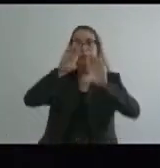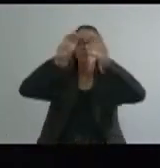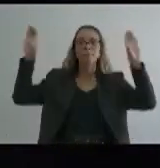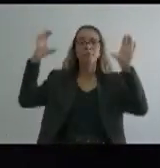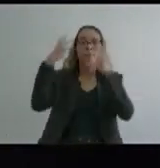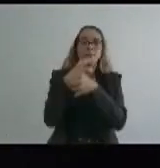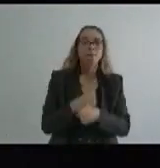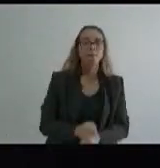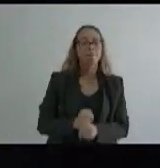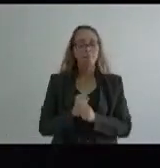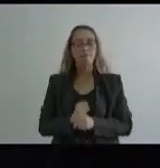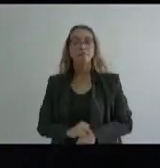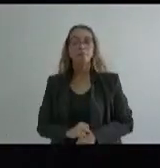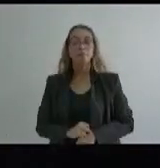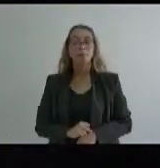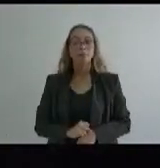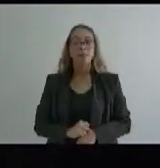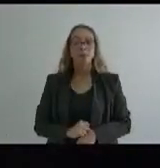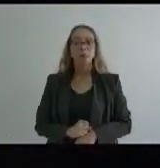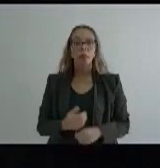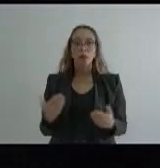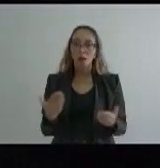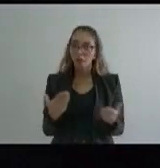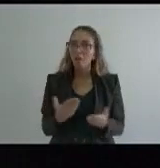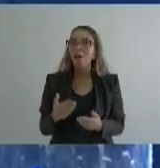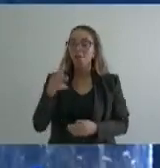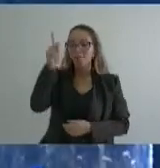do eminente presidente eleito